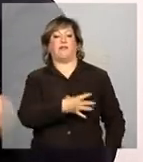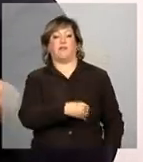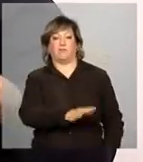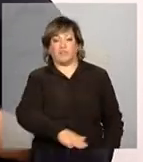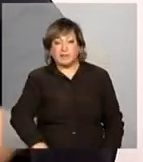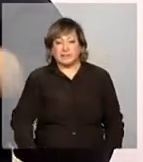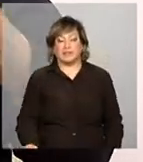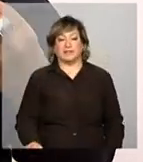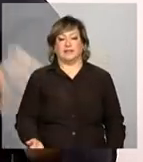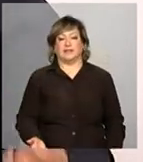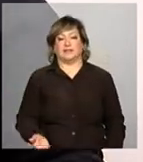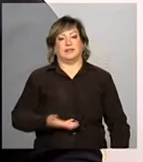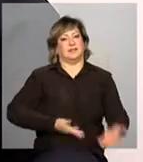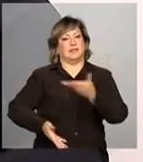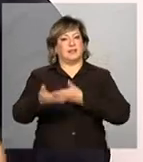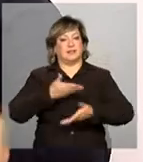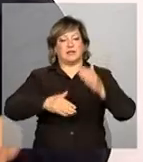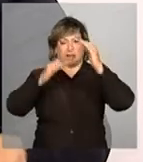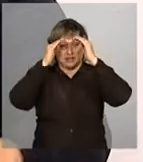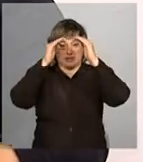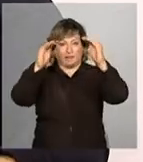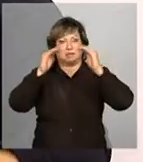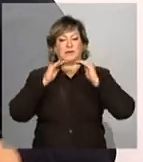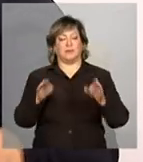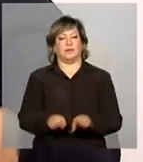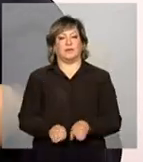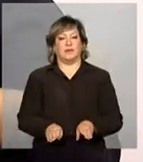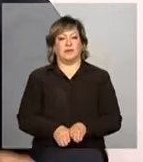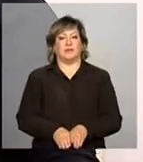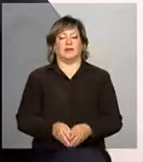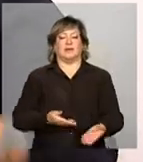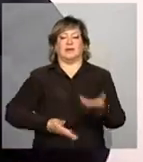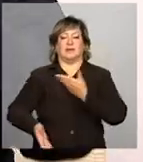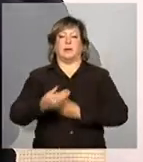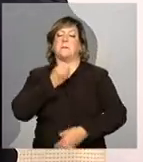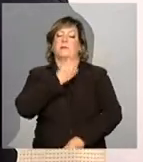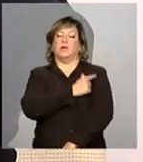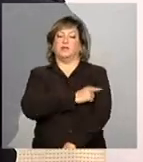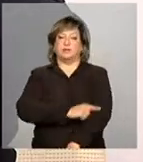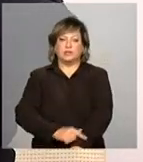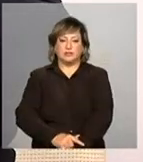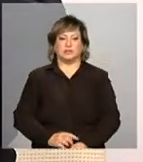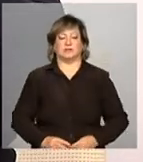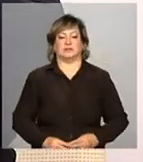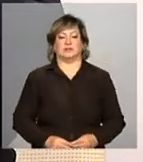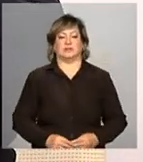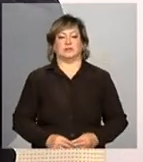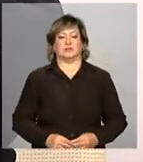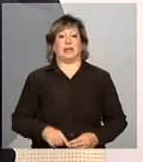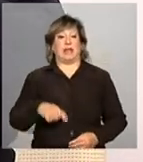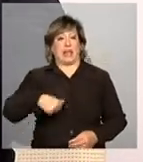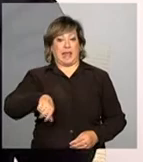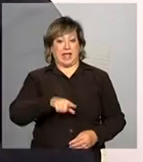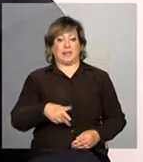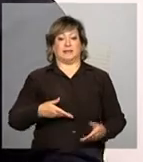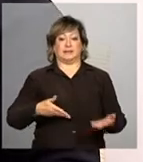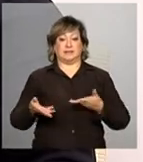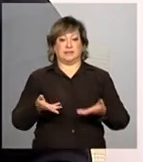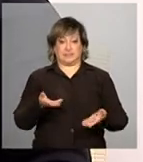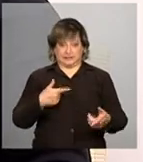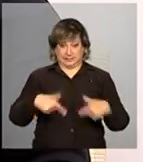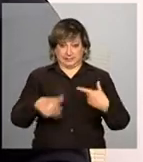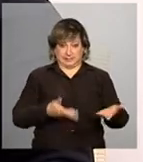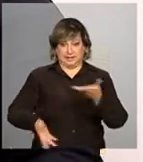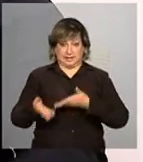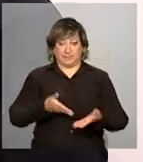né a ter relações respeitosas a relações dignas é esses 19 eles